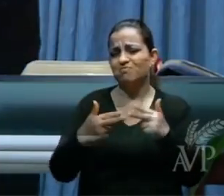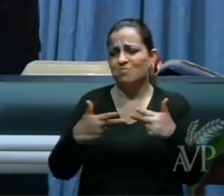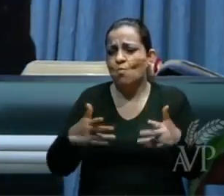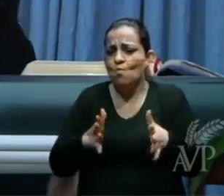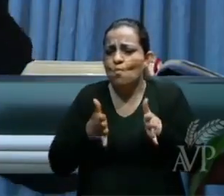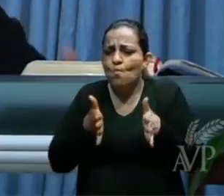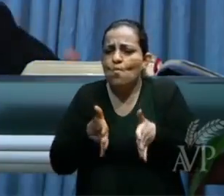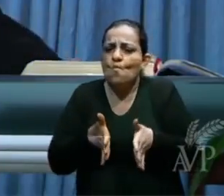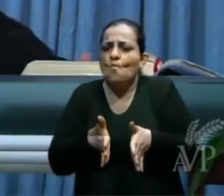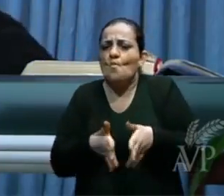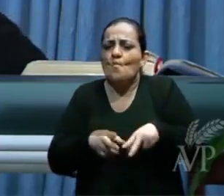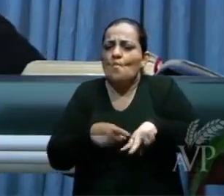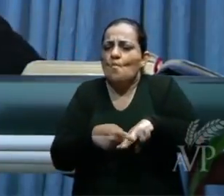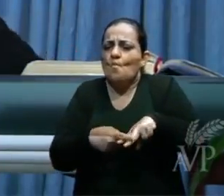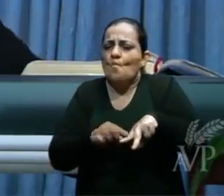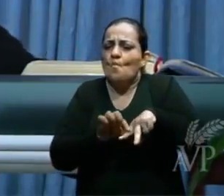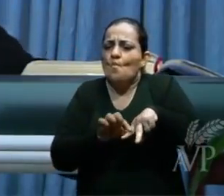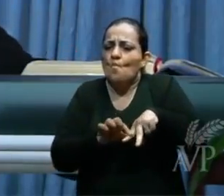apertadinha